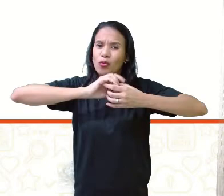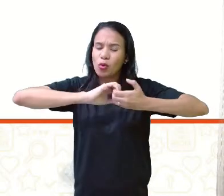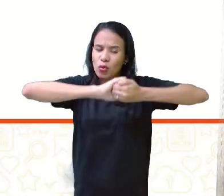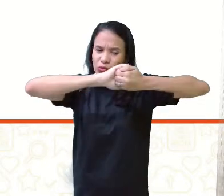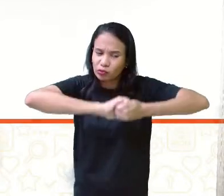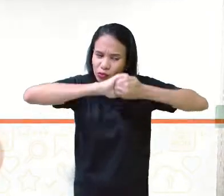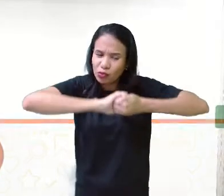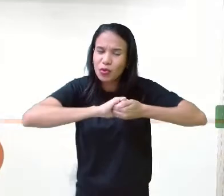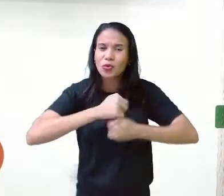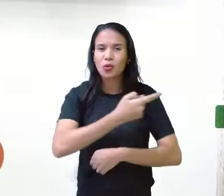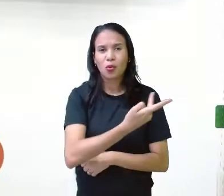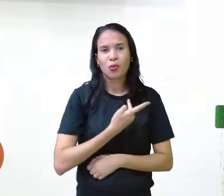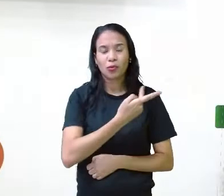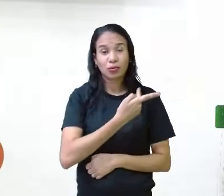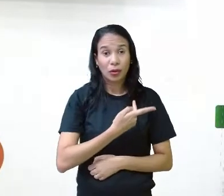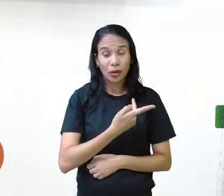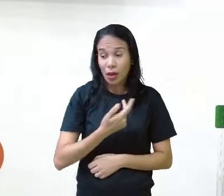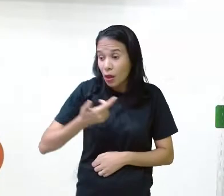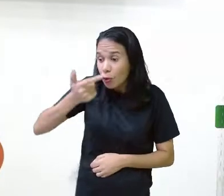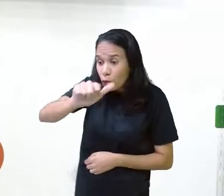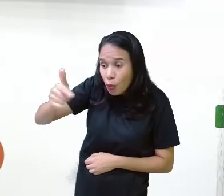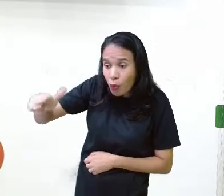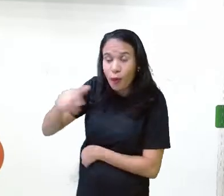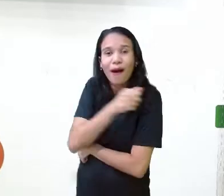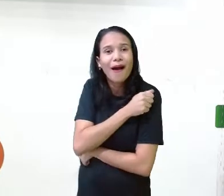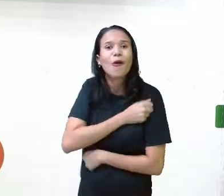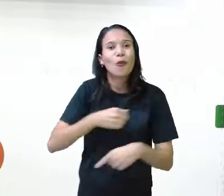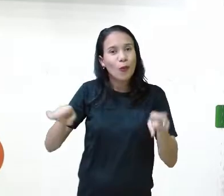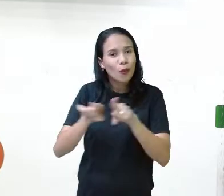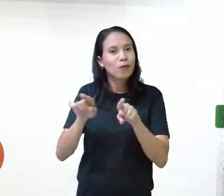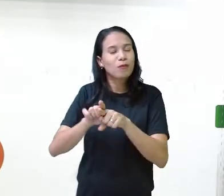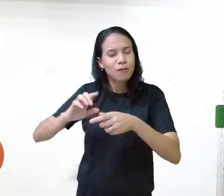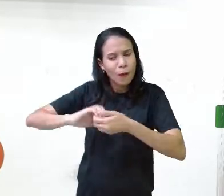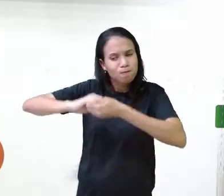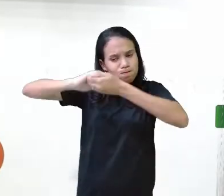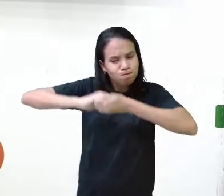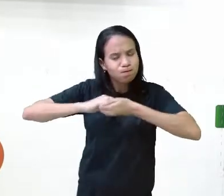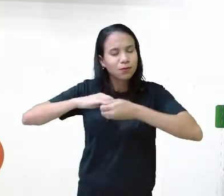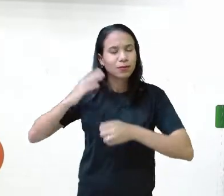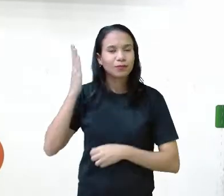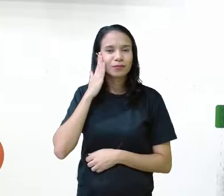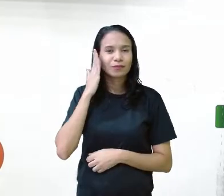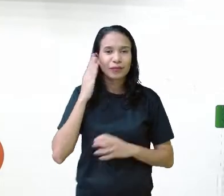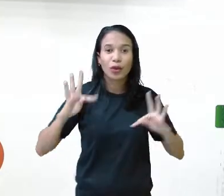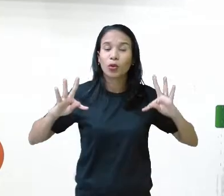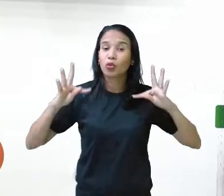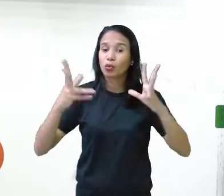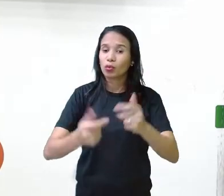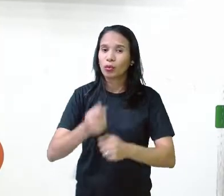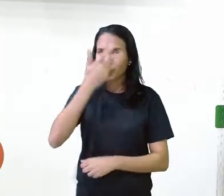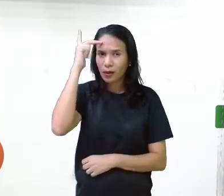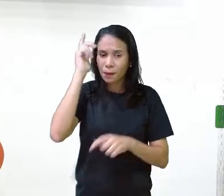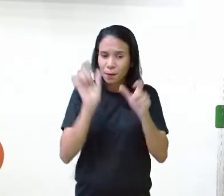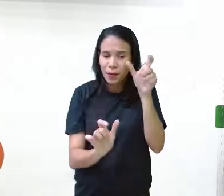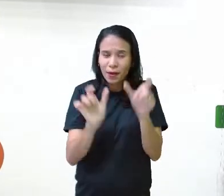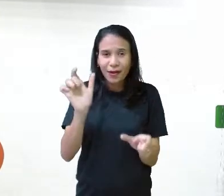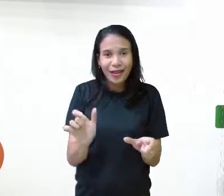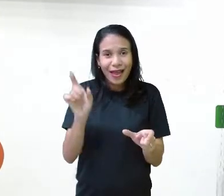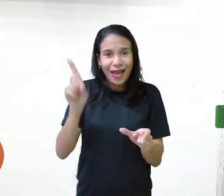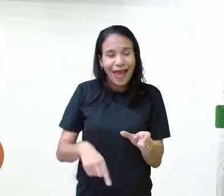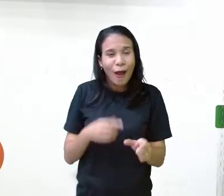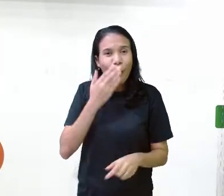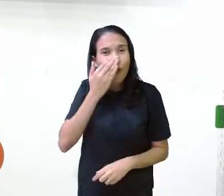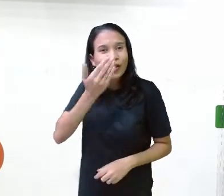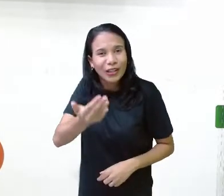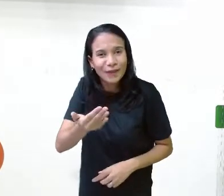e fazer com que todos os outros estudantes também entendam que está todo mundo ali, é como um time, está